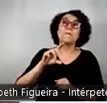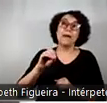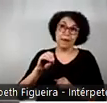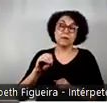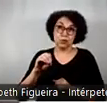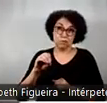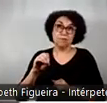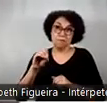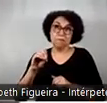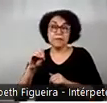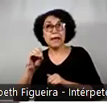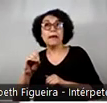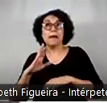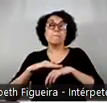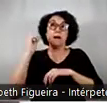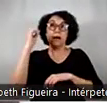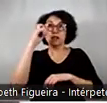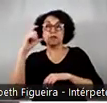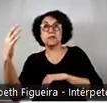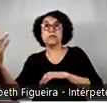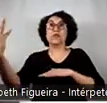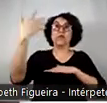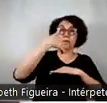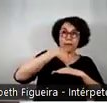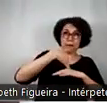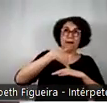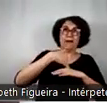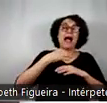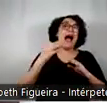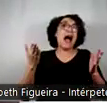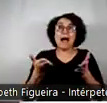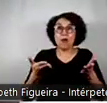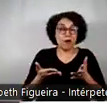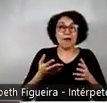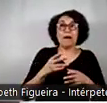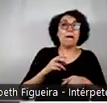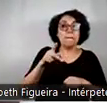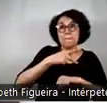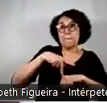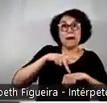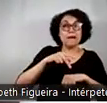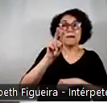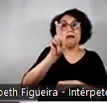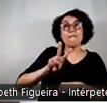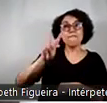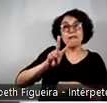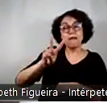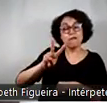Venezuela, né, por via terrestre, ou uma migração haitiana, um deslocamento do Haiti para o